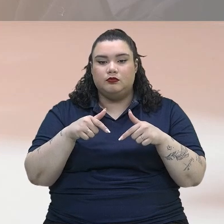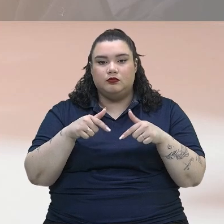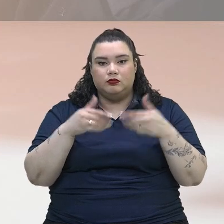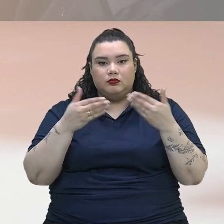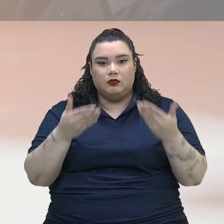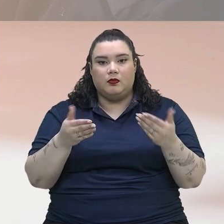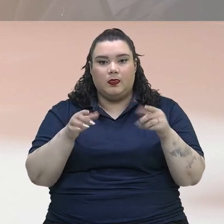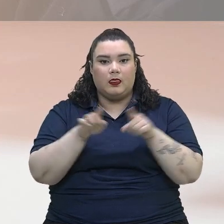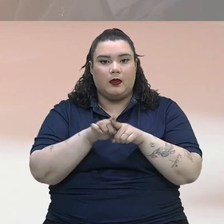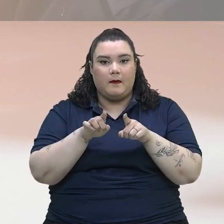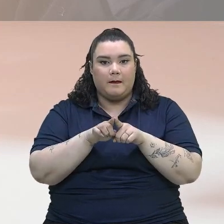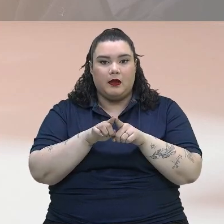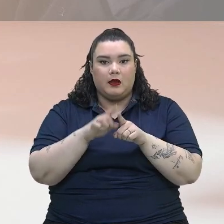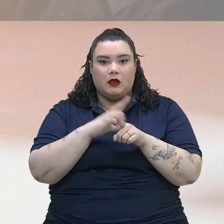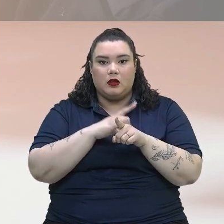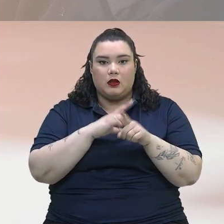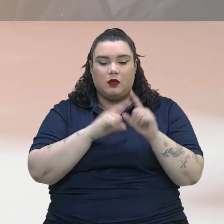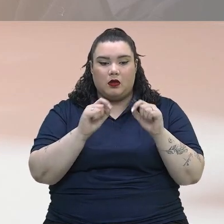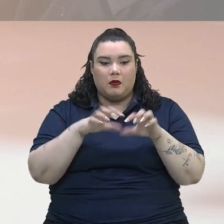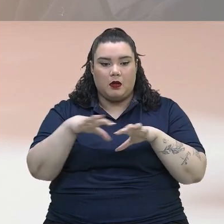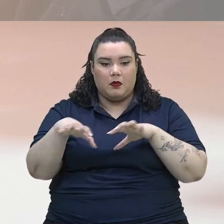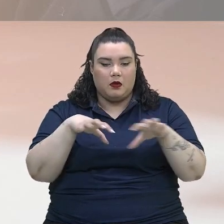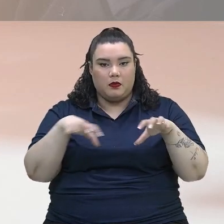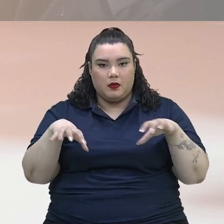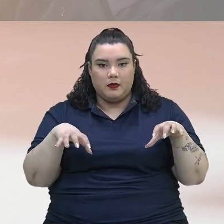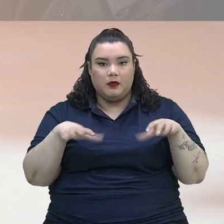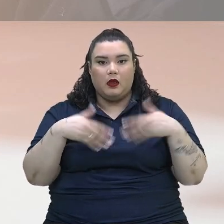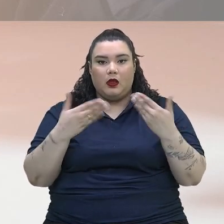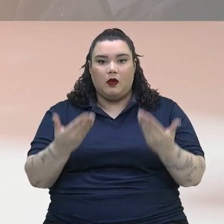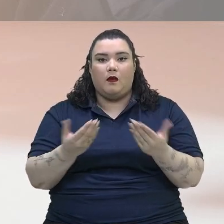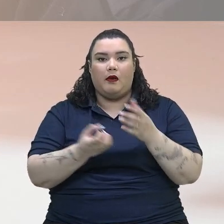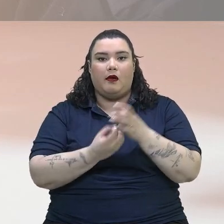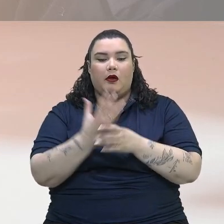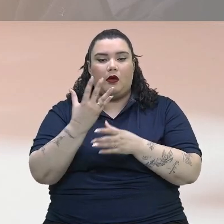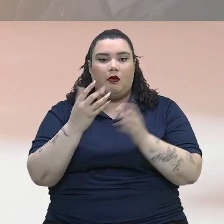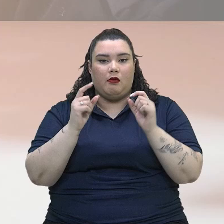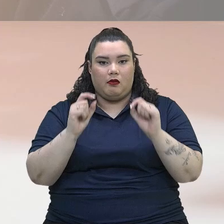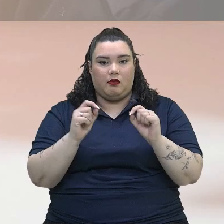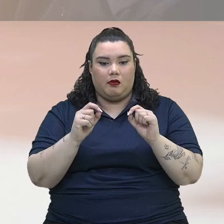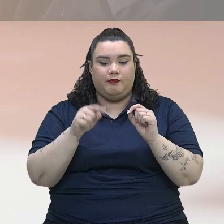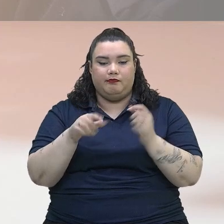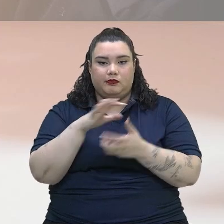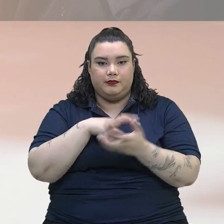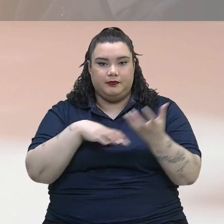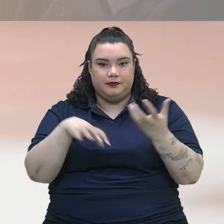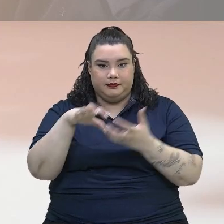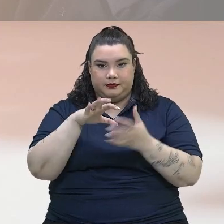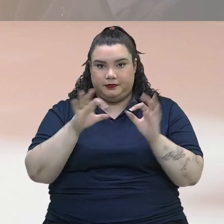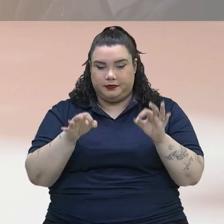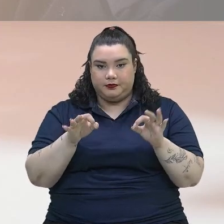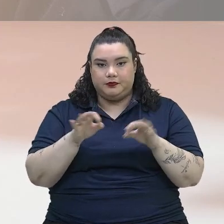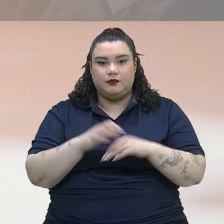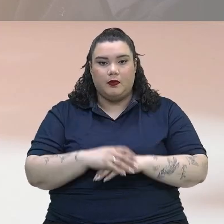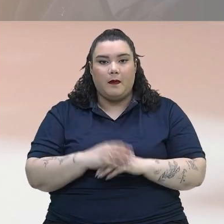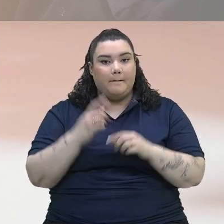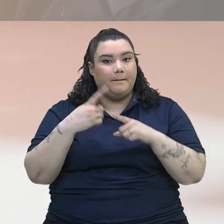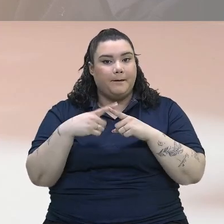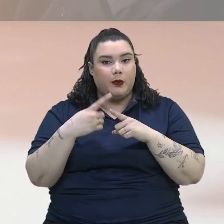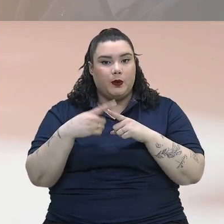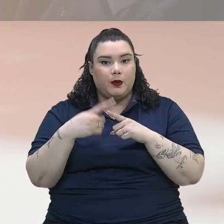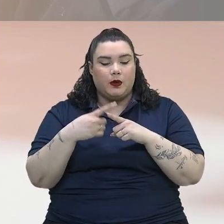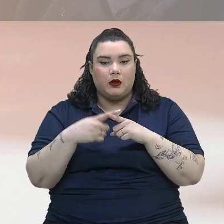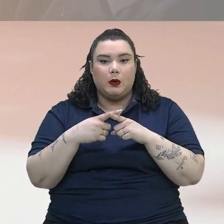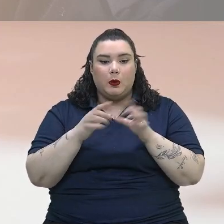estava muito já subdividido, e isso gerava, então, vai gerar esses conflitos. Isso porque